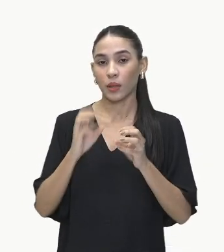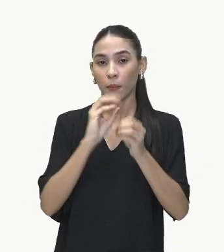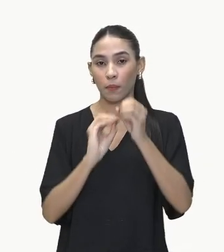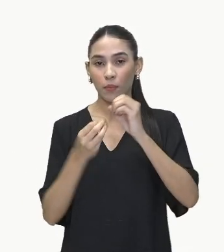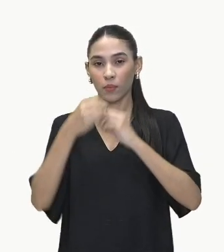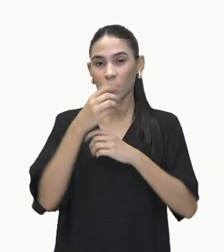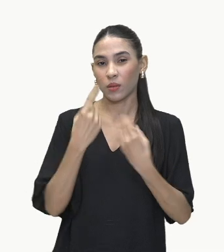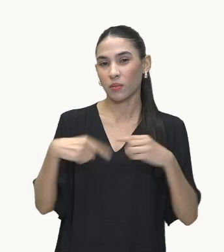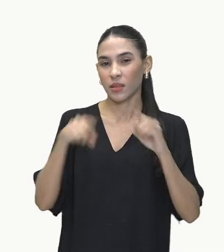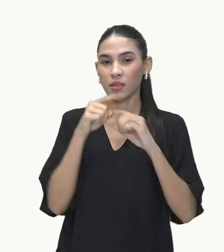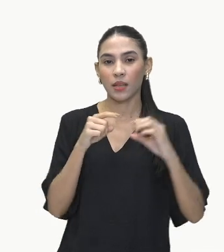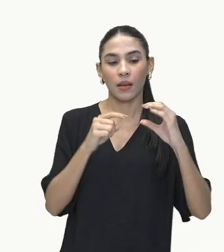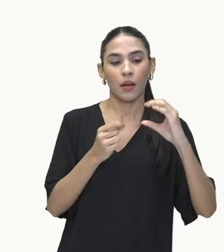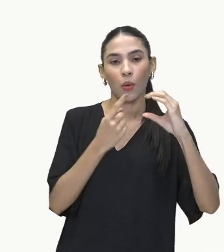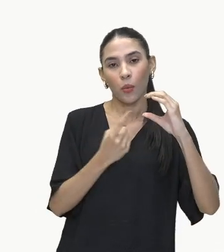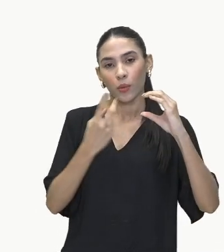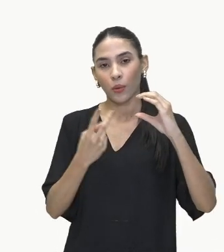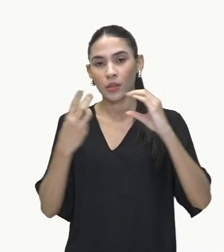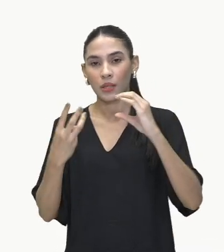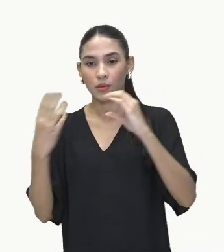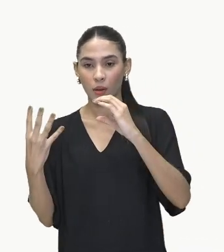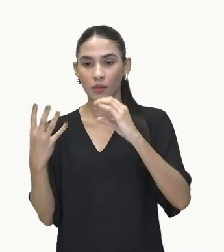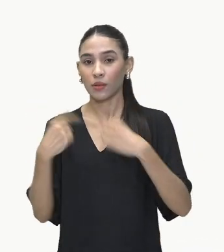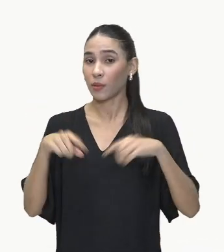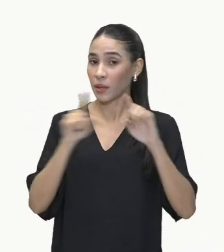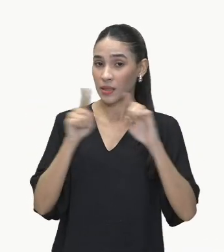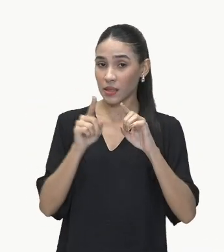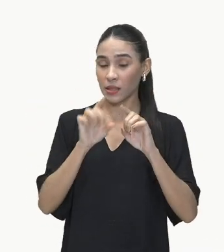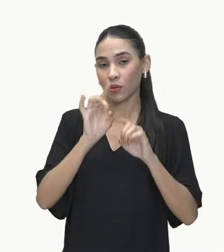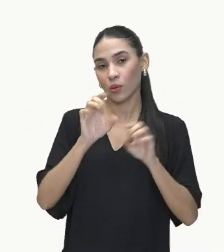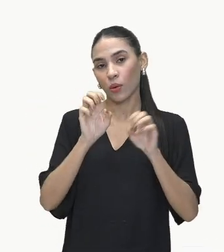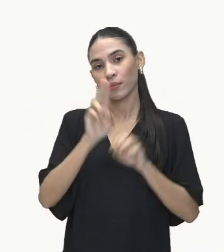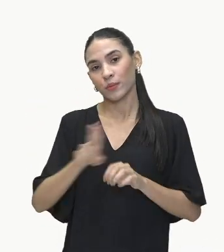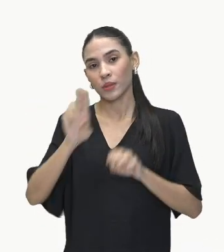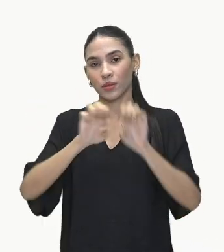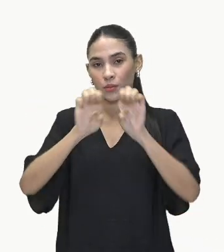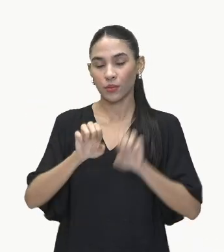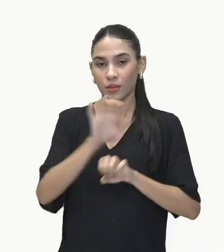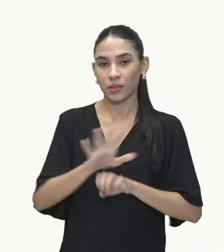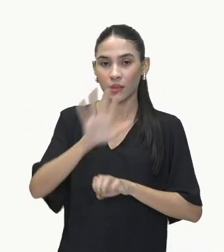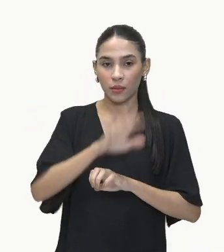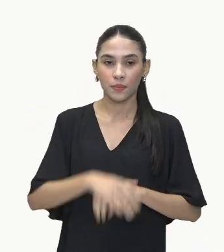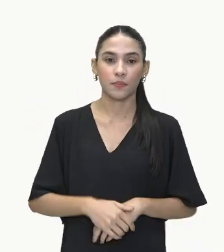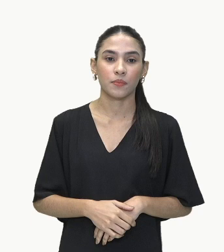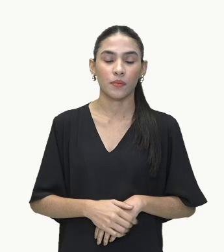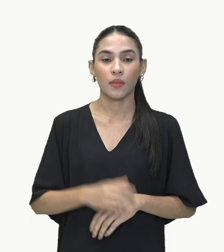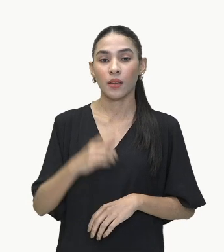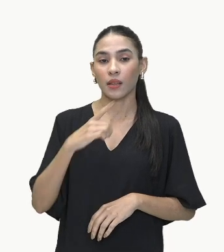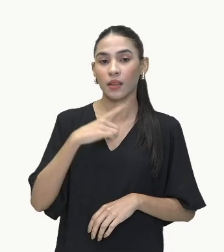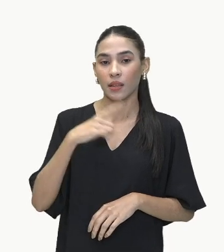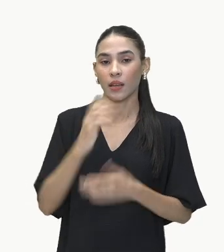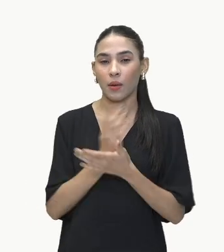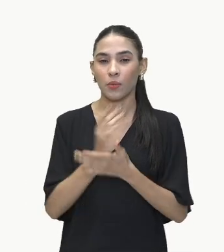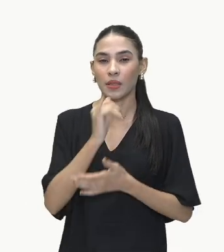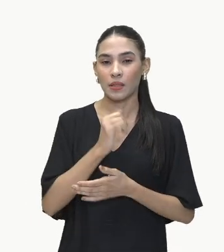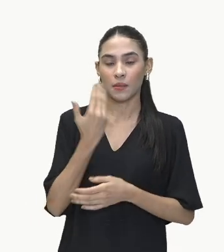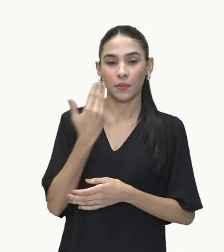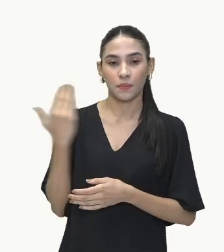ficar contando hidrogênio por hidrogênio. É só colocar na fórmula geral. E aqui tem alguns exemplos de